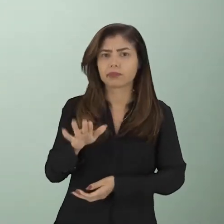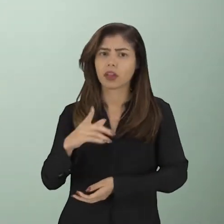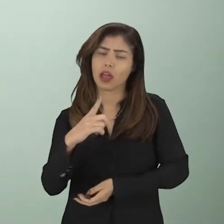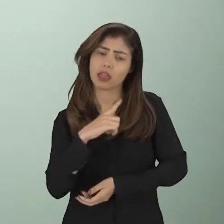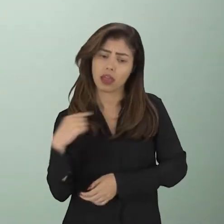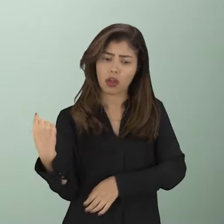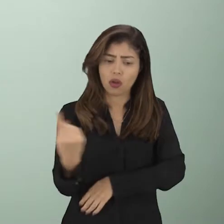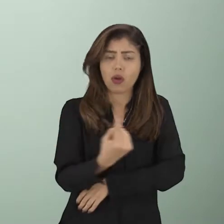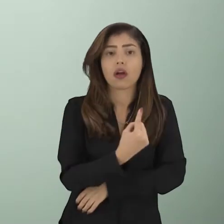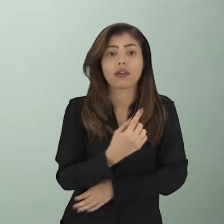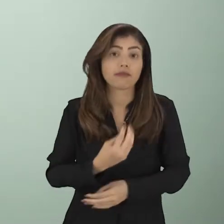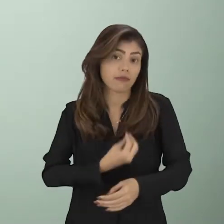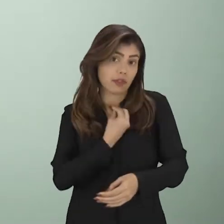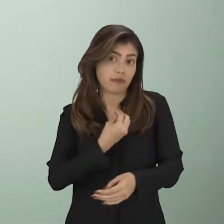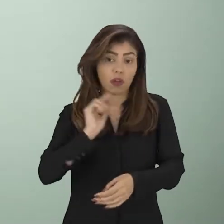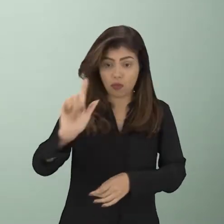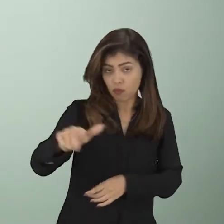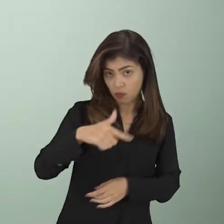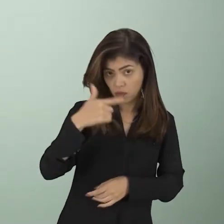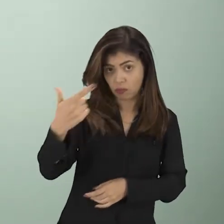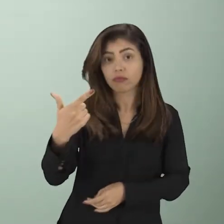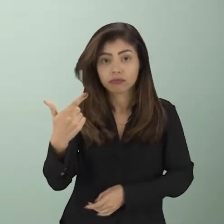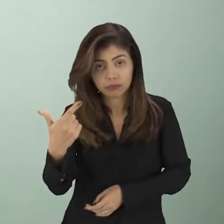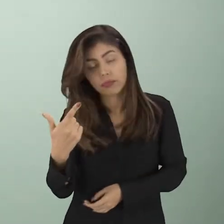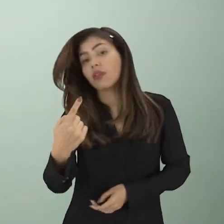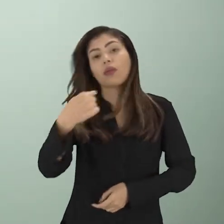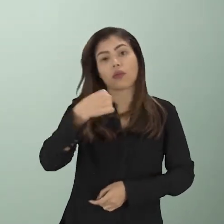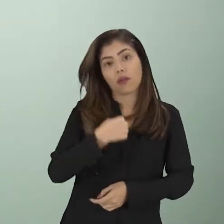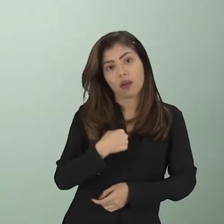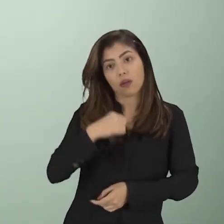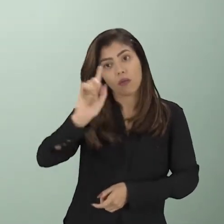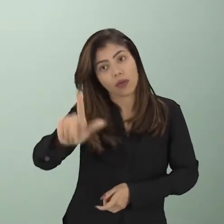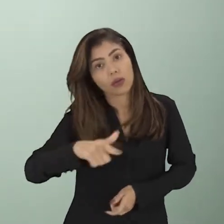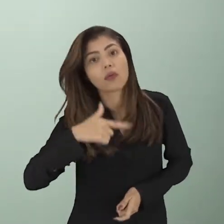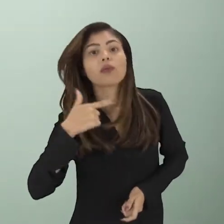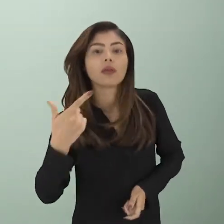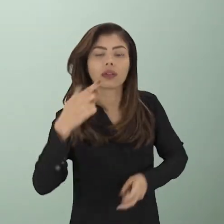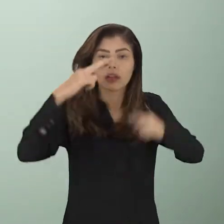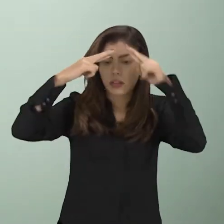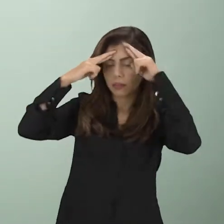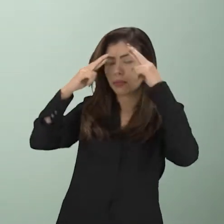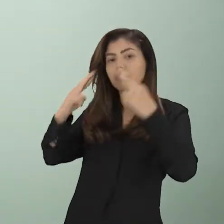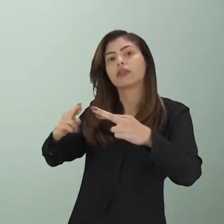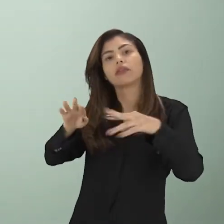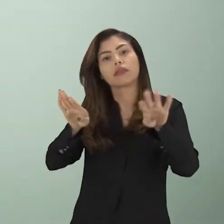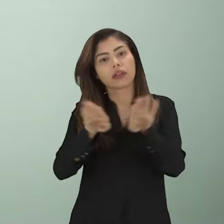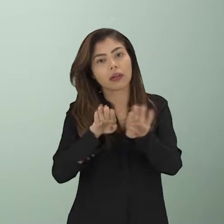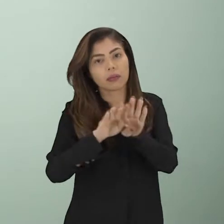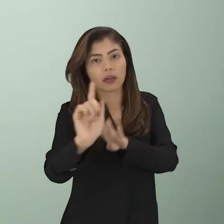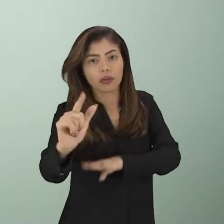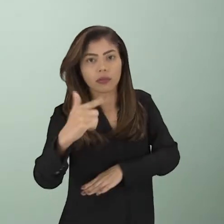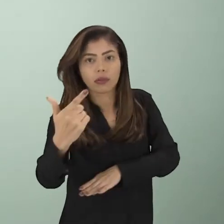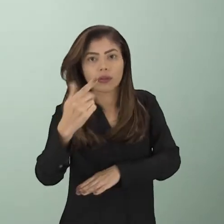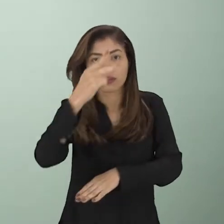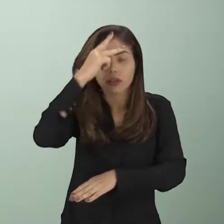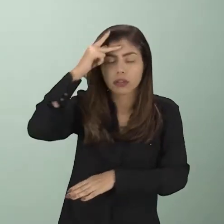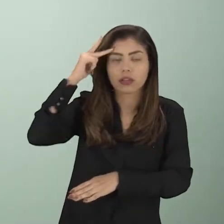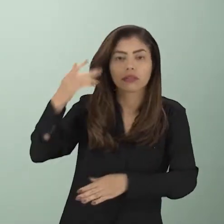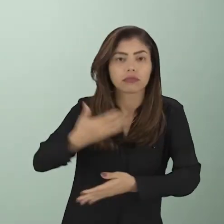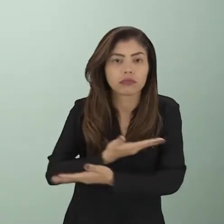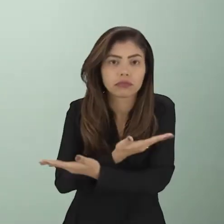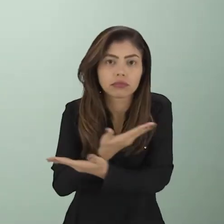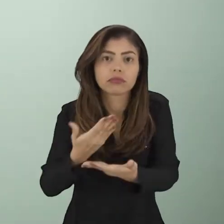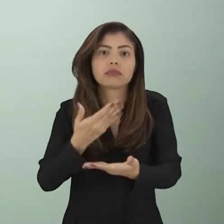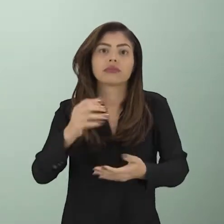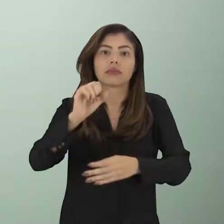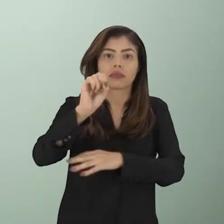que conviver com outros seres, é o eu e o outro, respeitando também o outro como